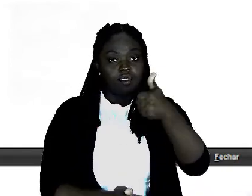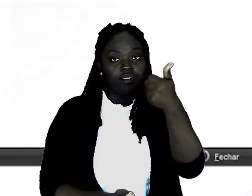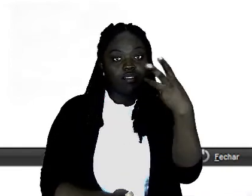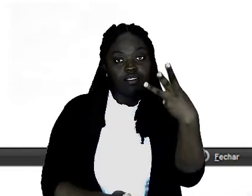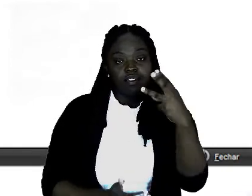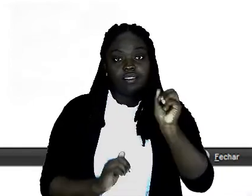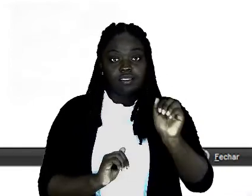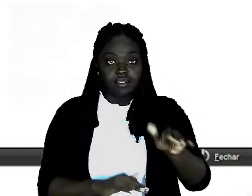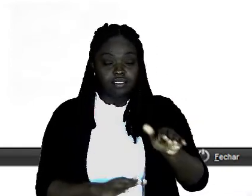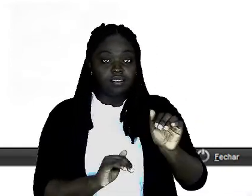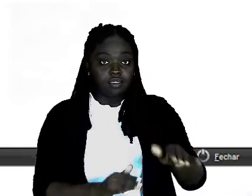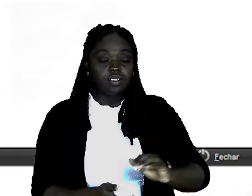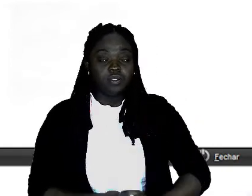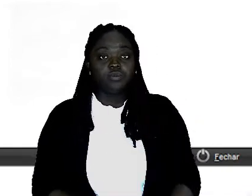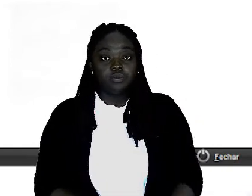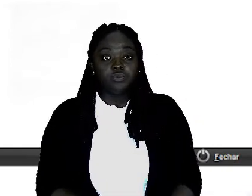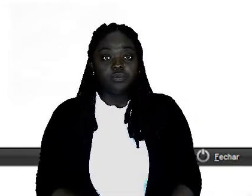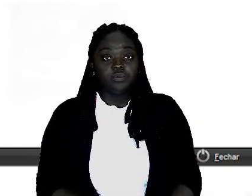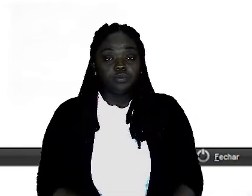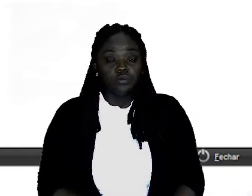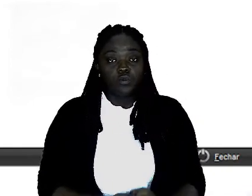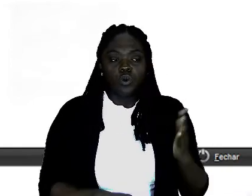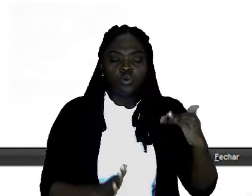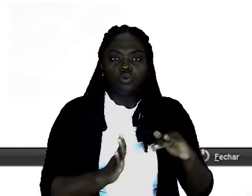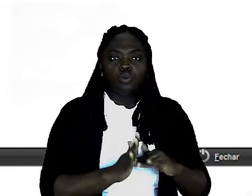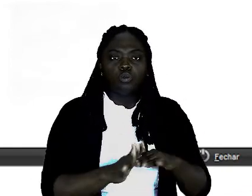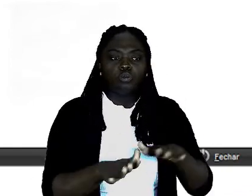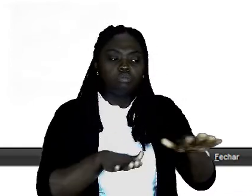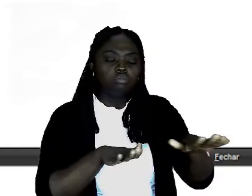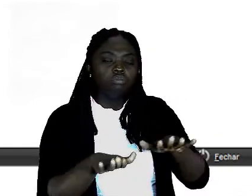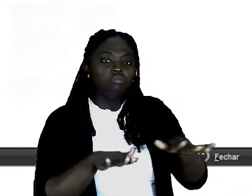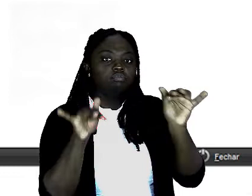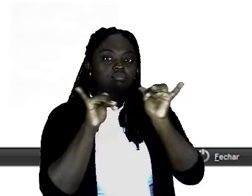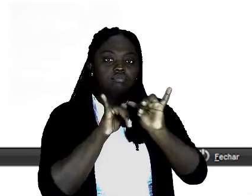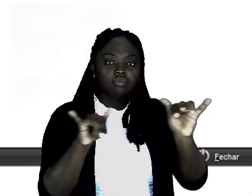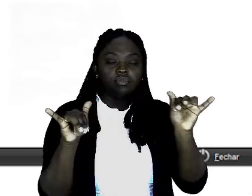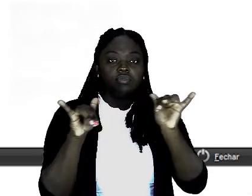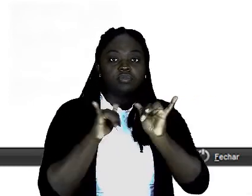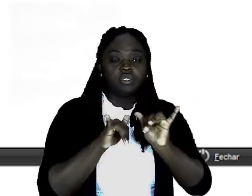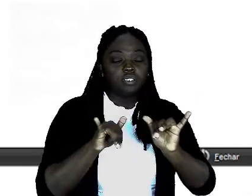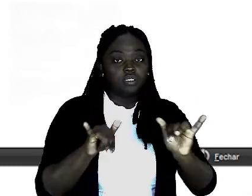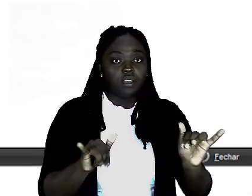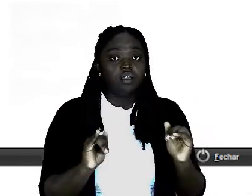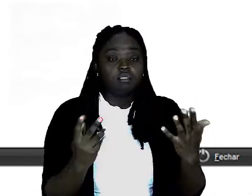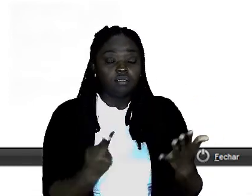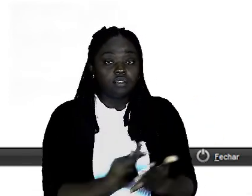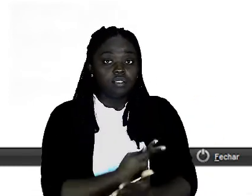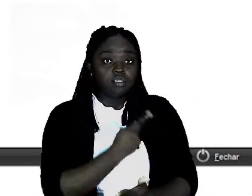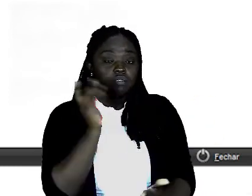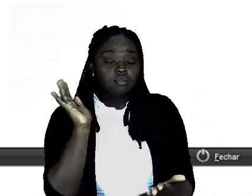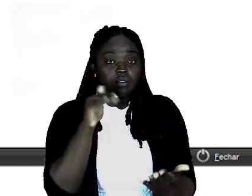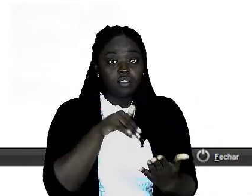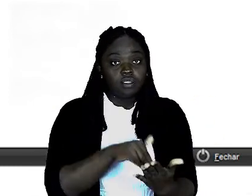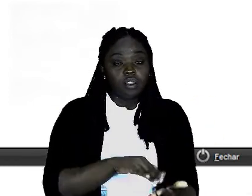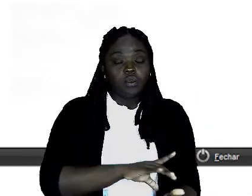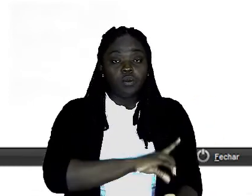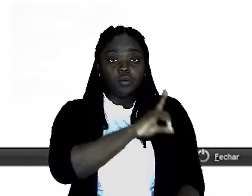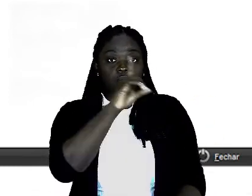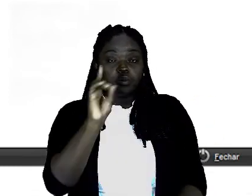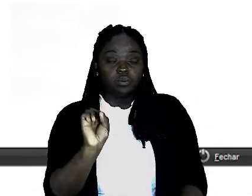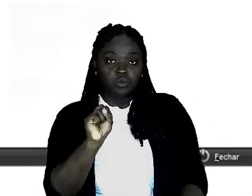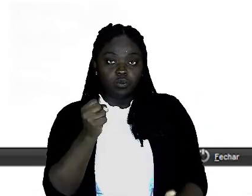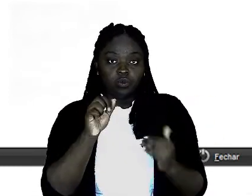setembro, abrangendo toda a movimentação de campanha ocorrida até o dia 8